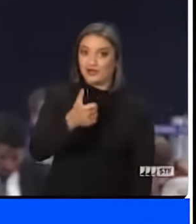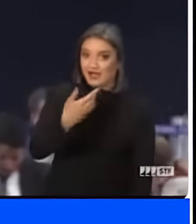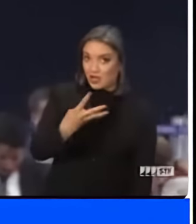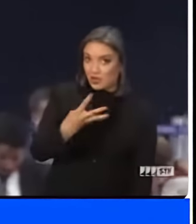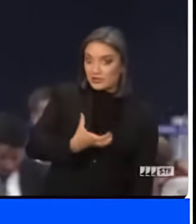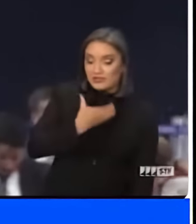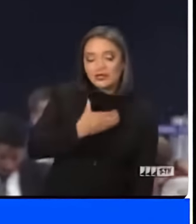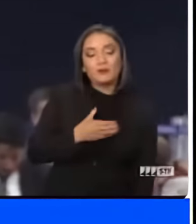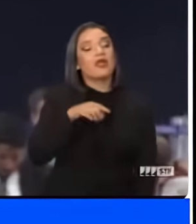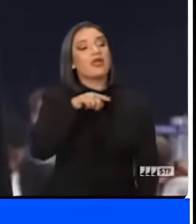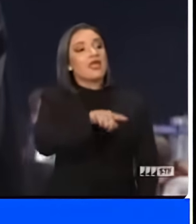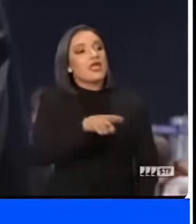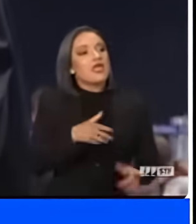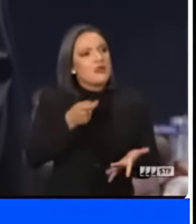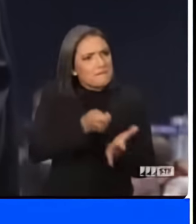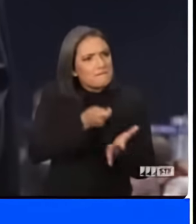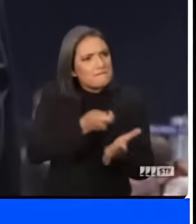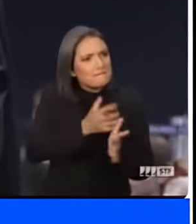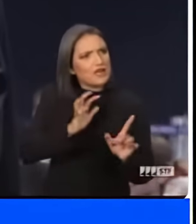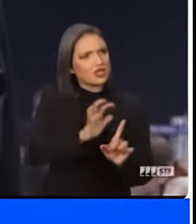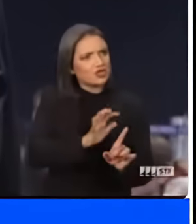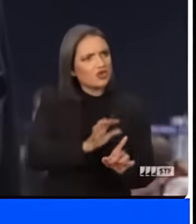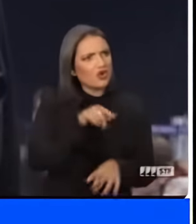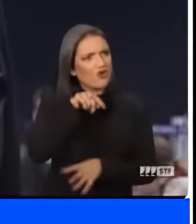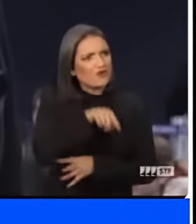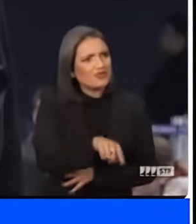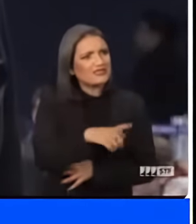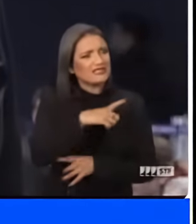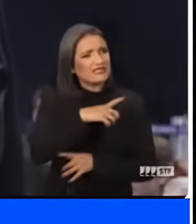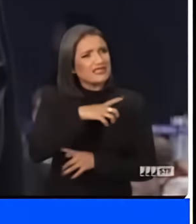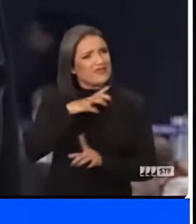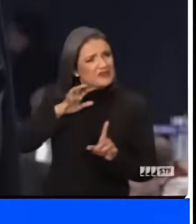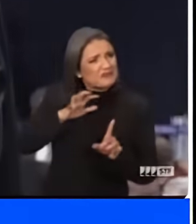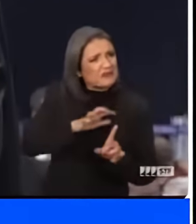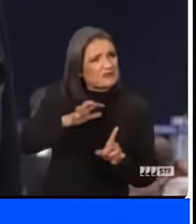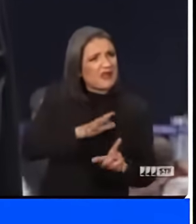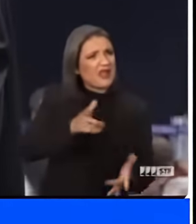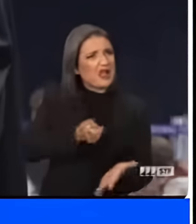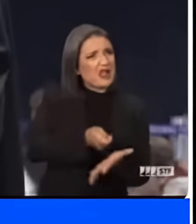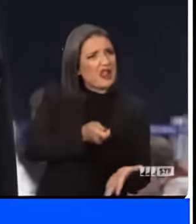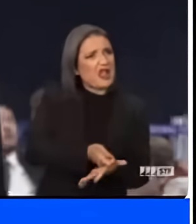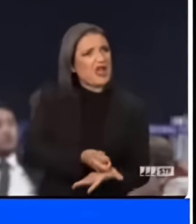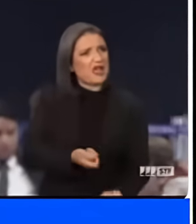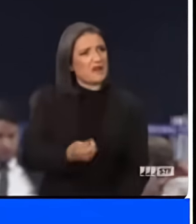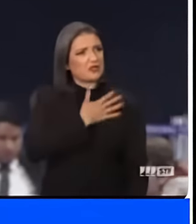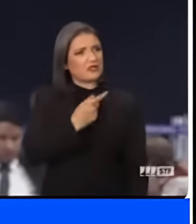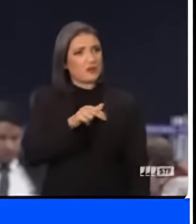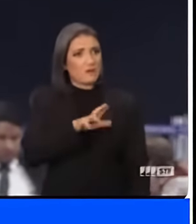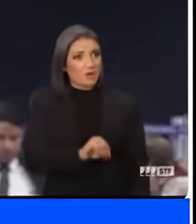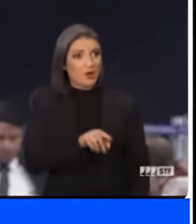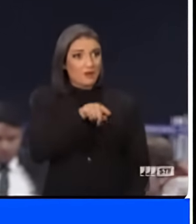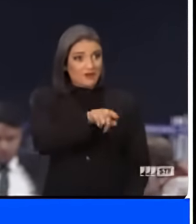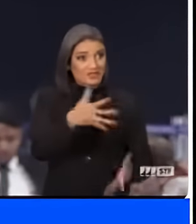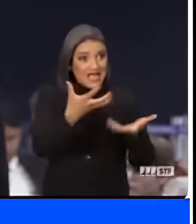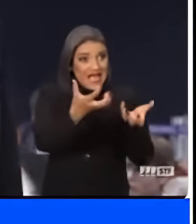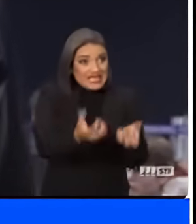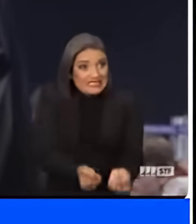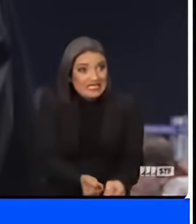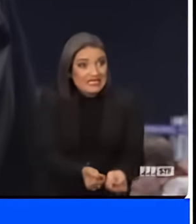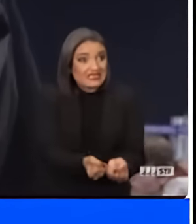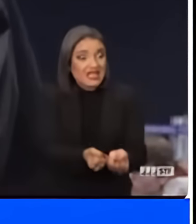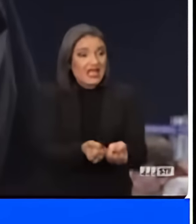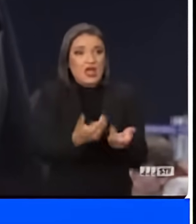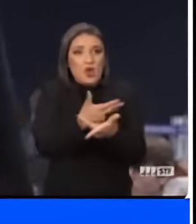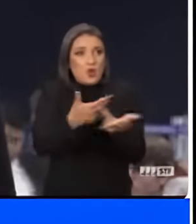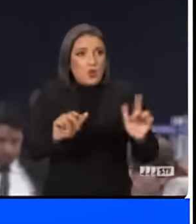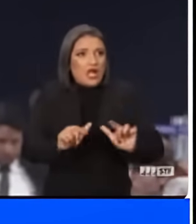o general Paulo Sérgio pressionou, o senhor foi pressionado pelo general Paulo Sérgio a aderir a algum estado de defesa,